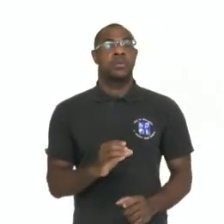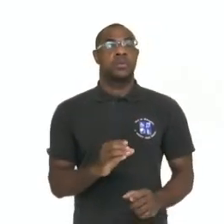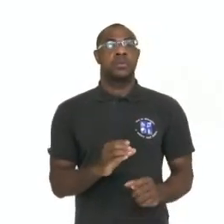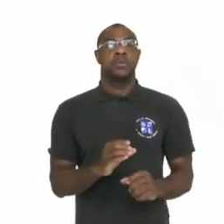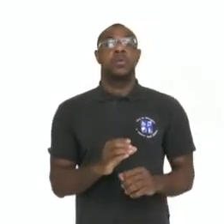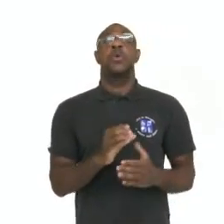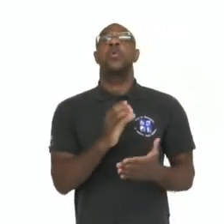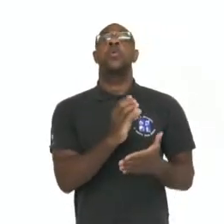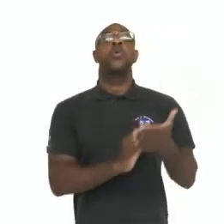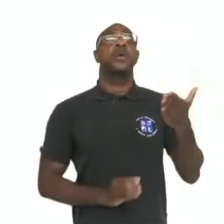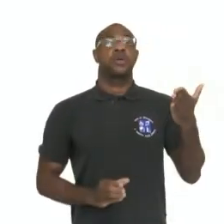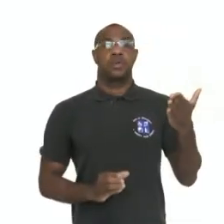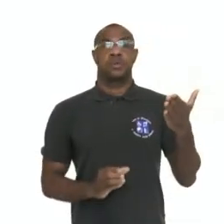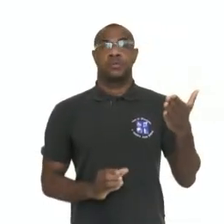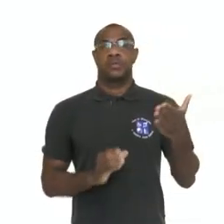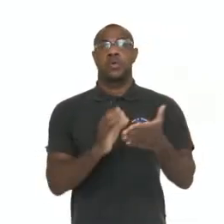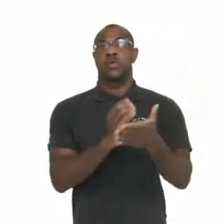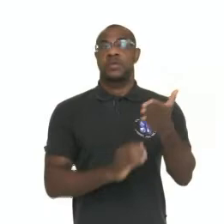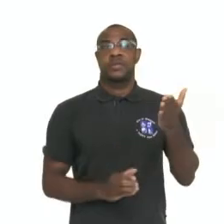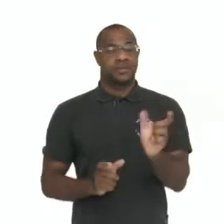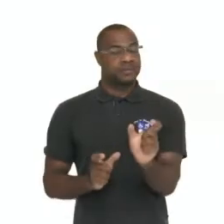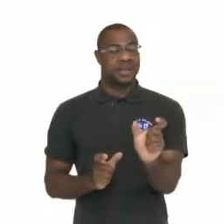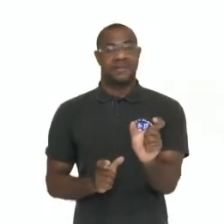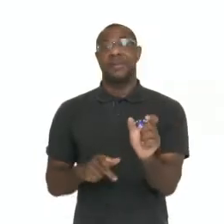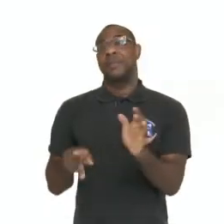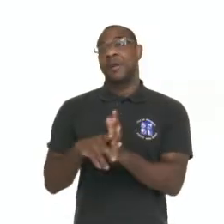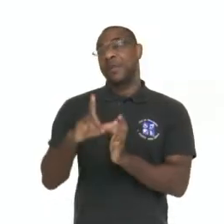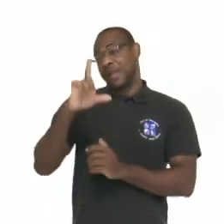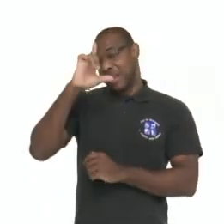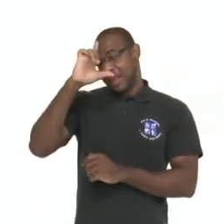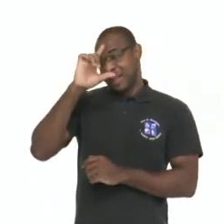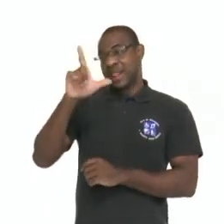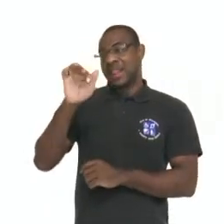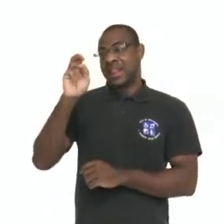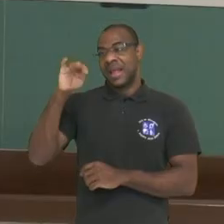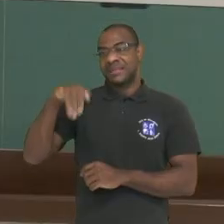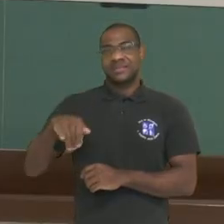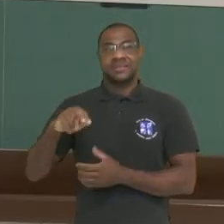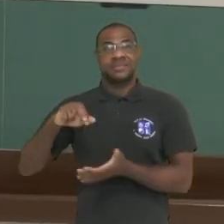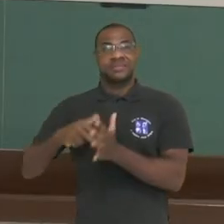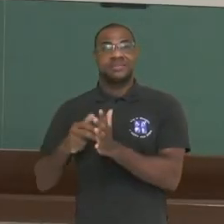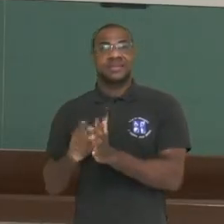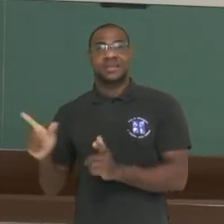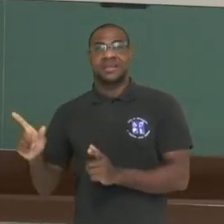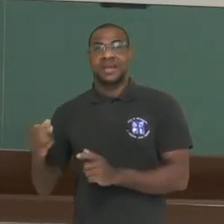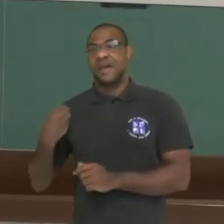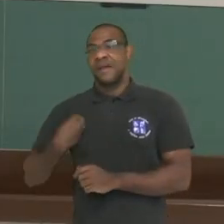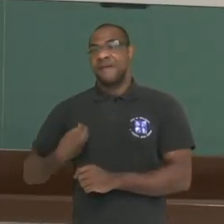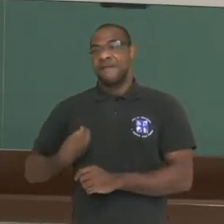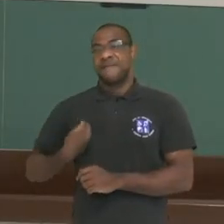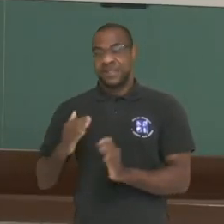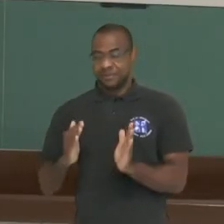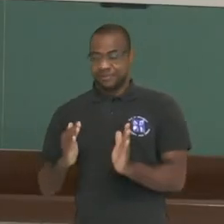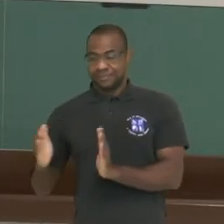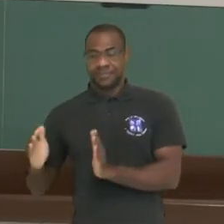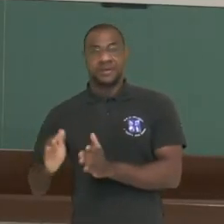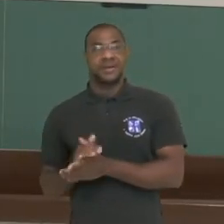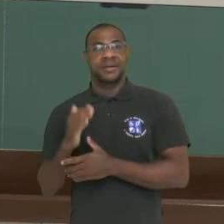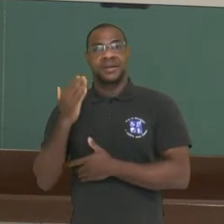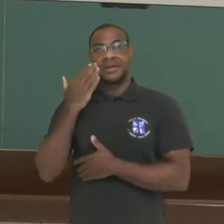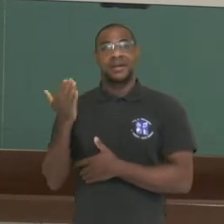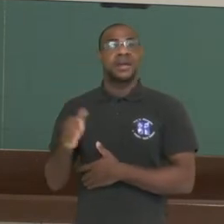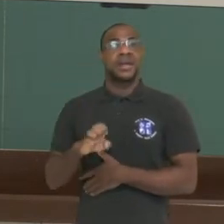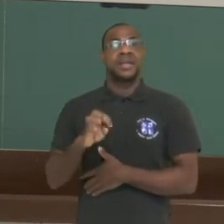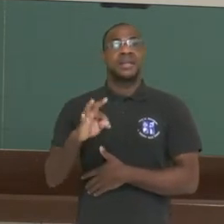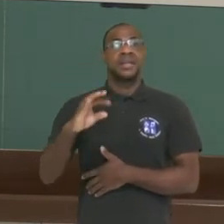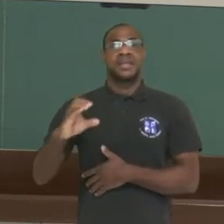um documento ali que a gente usa ali para explicar toda a nossa trajetória de trabalho. Significa trajetória de vida e é em latim. Ó o etc aí, vocês sabiam que a